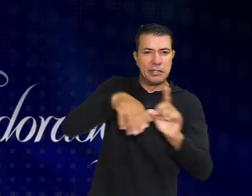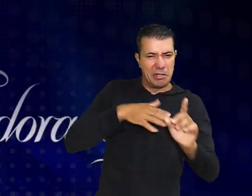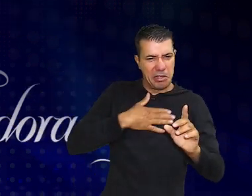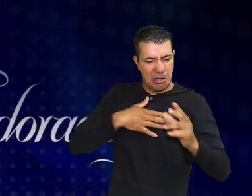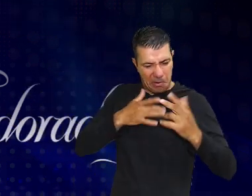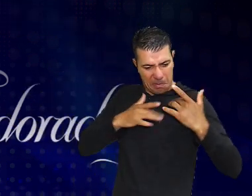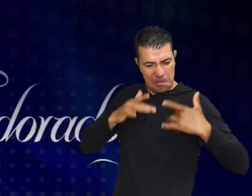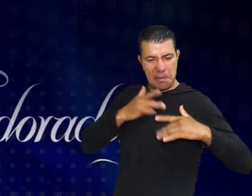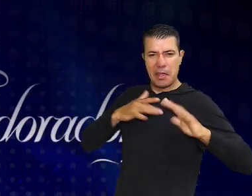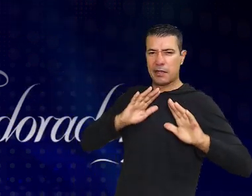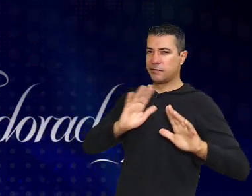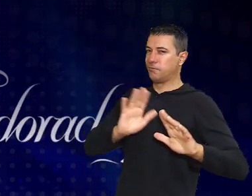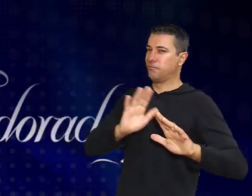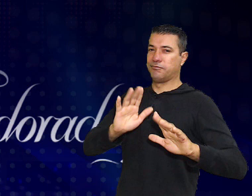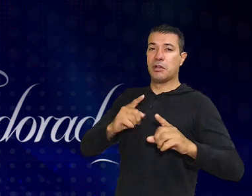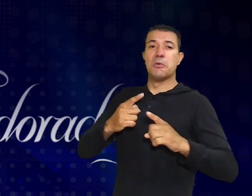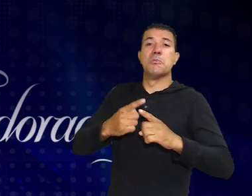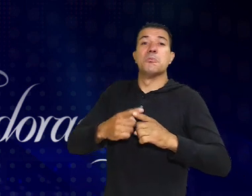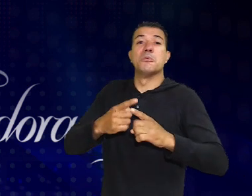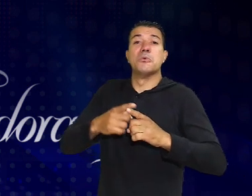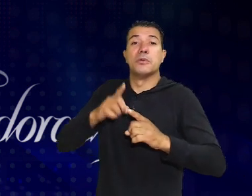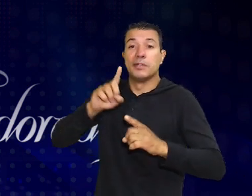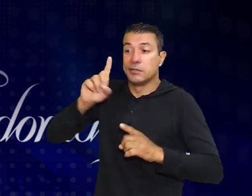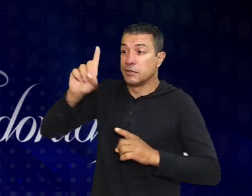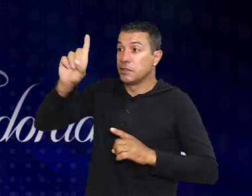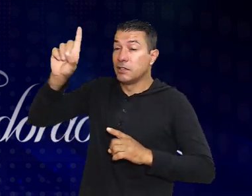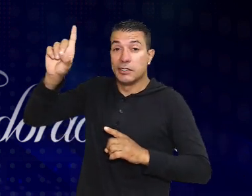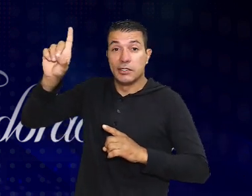Sombra da morte, eu mal algum